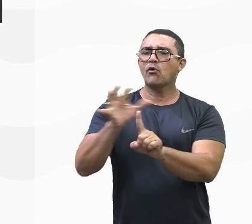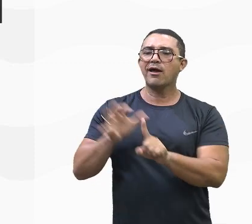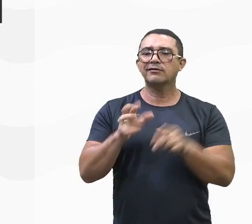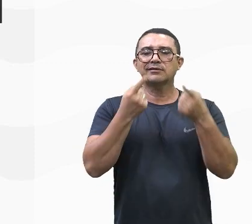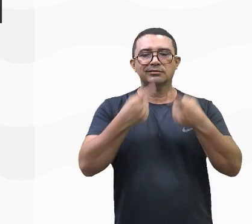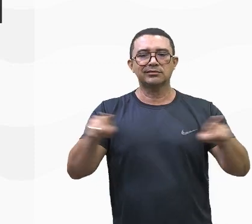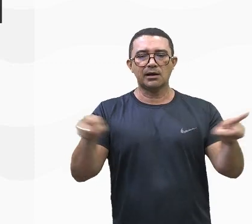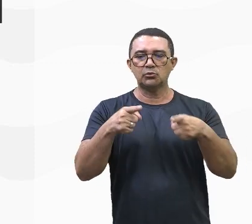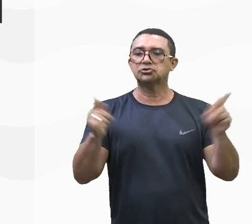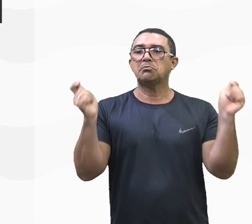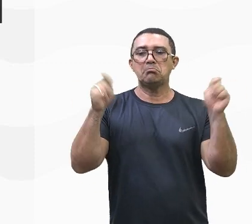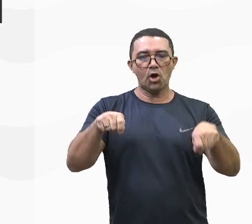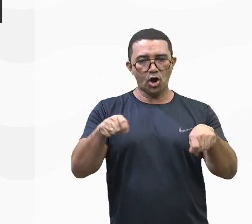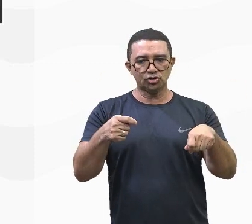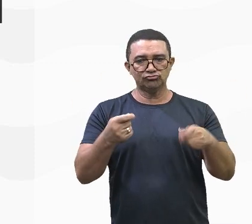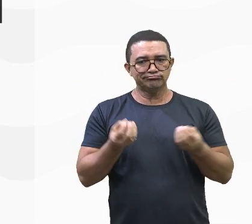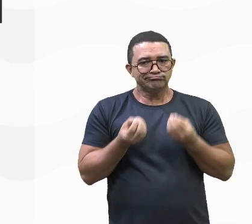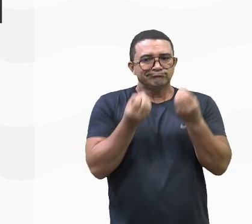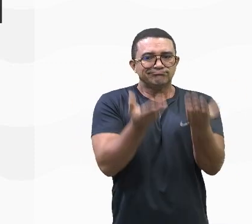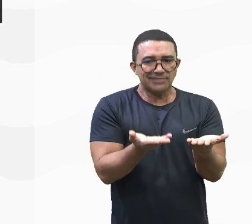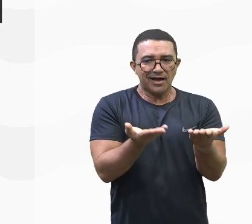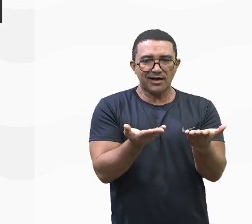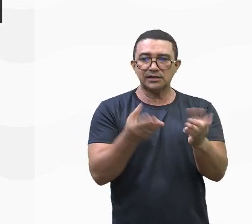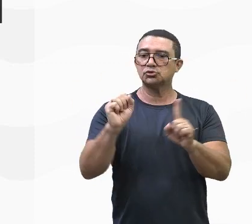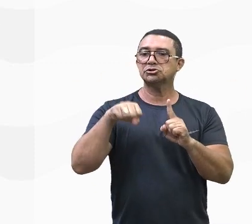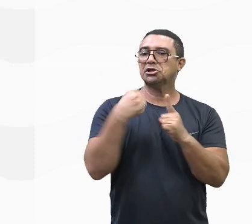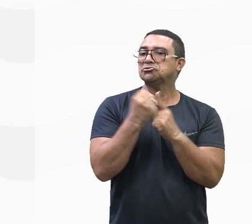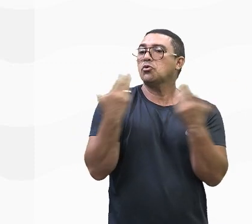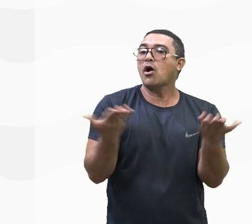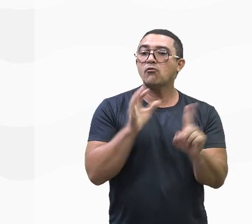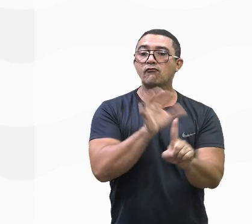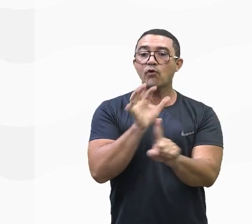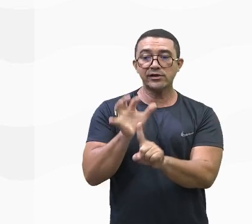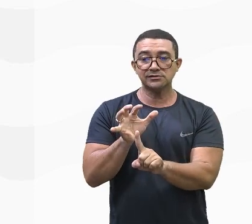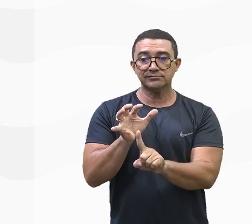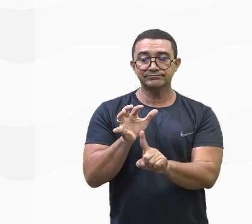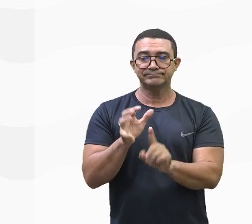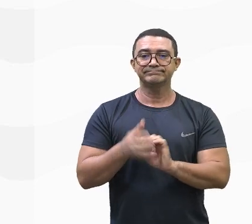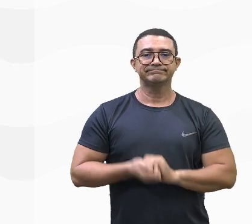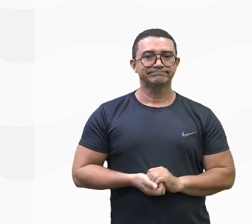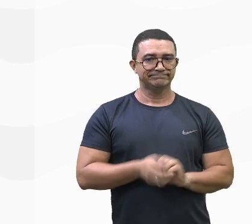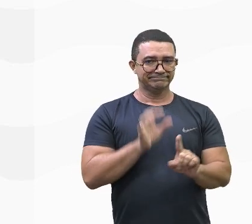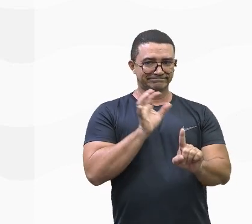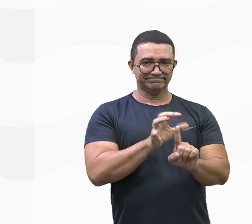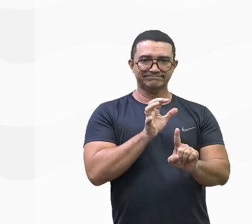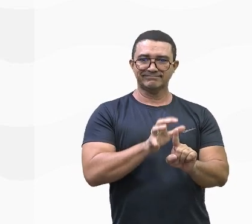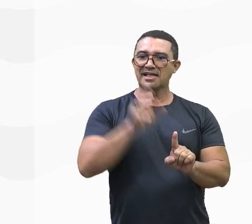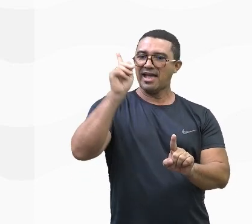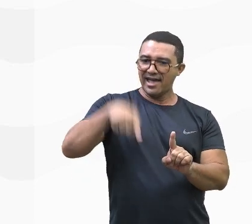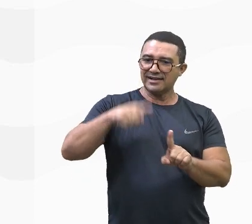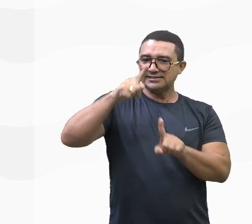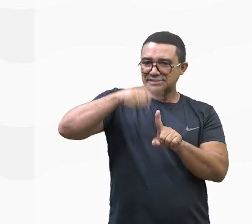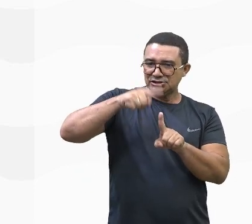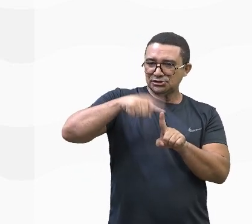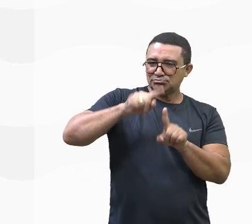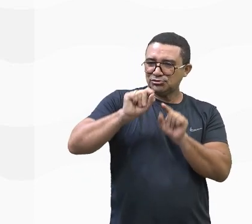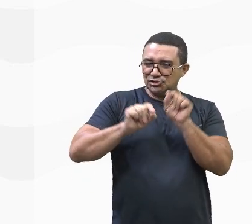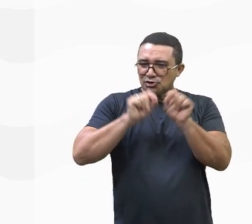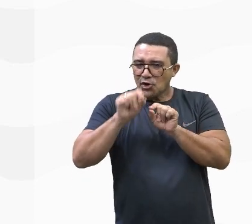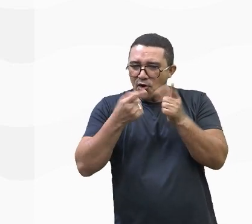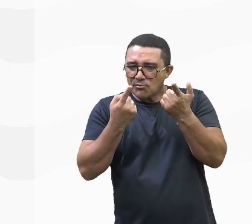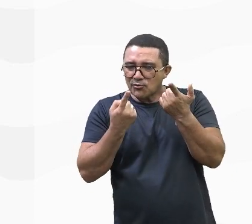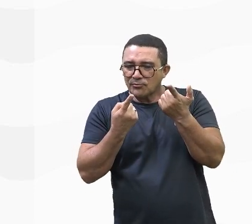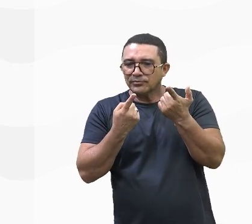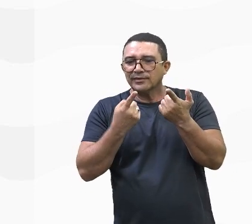pode oferecer para a sociedade? Qual, pessoal? A música é uma das formas de expressão da